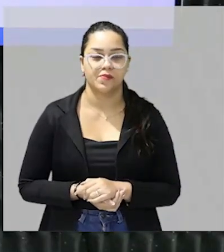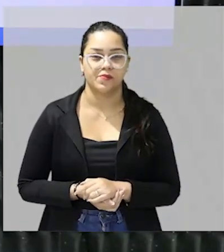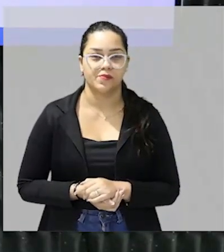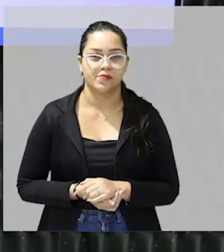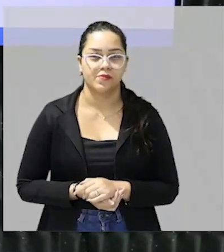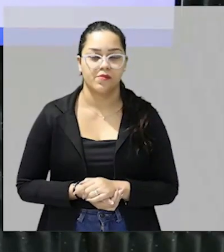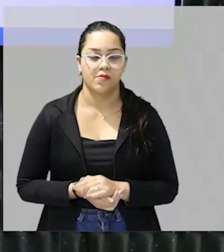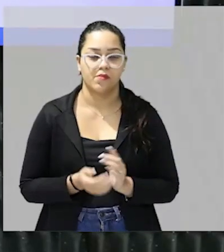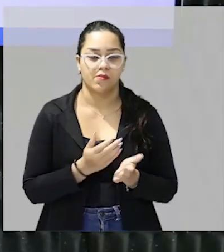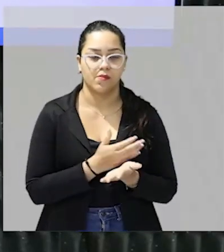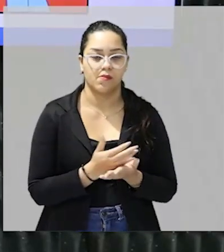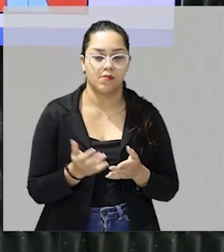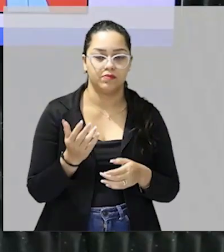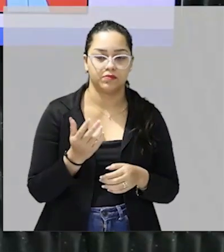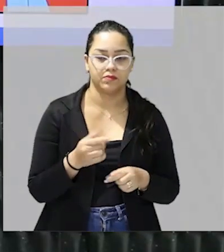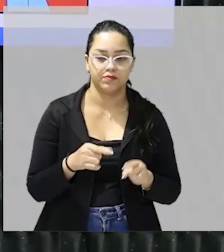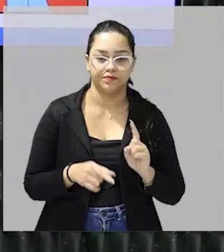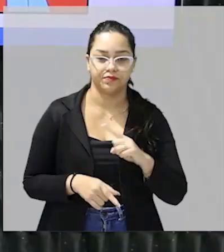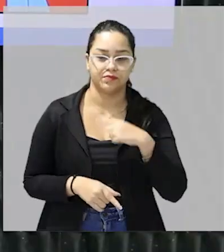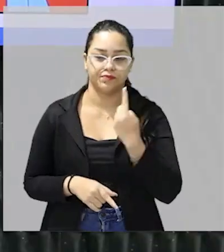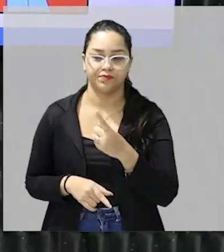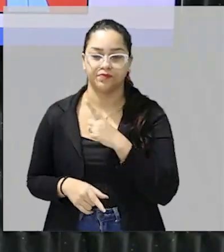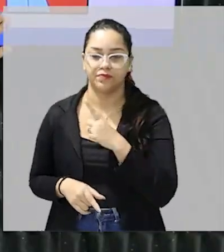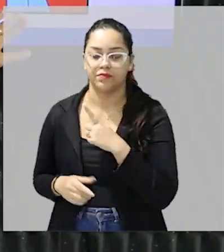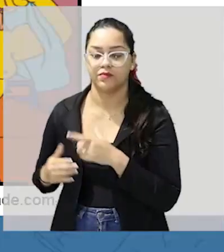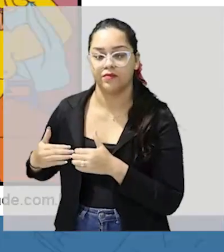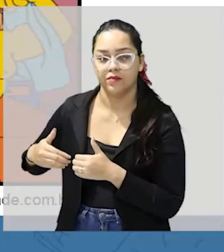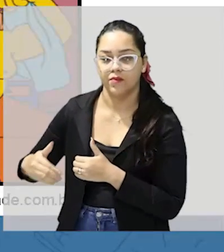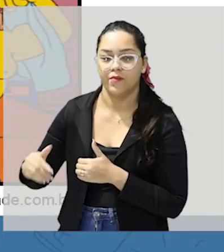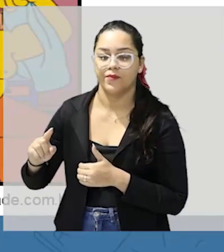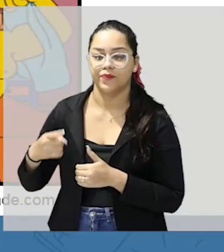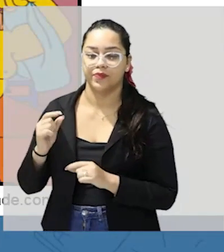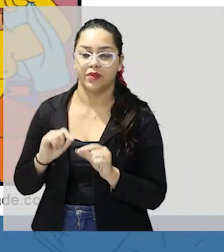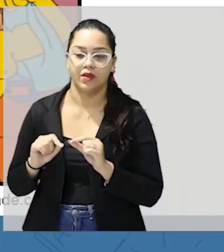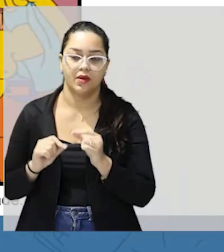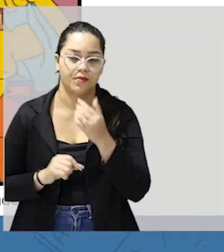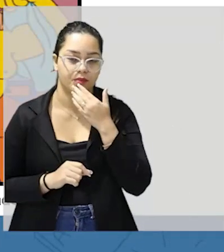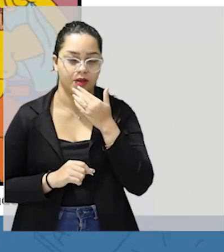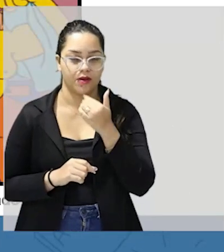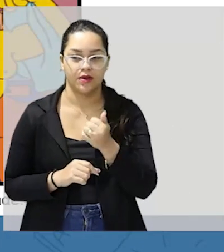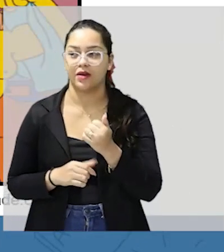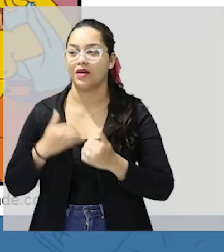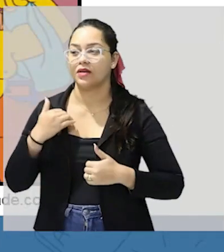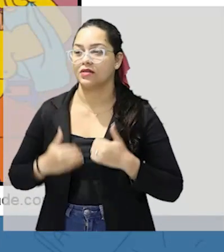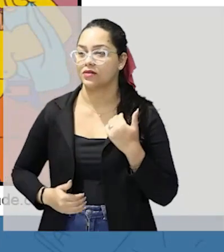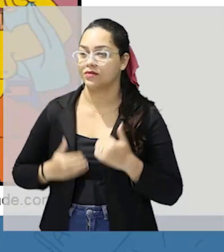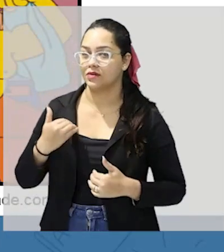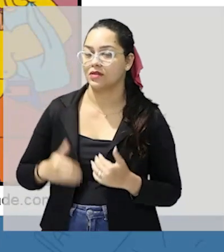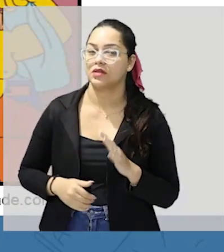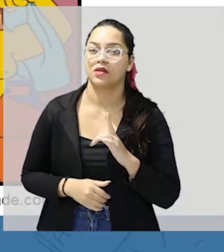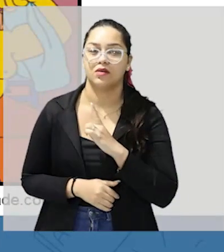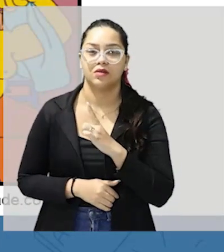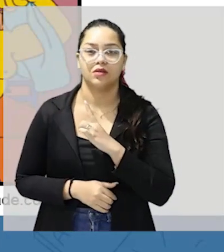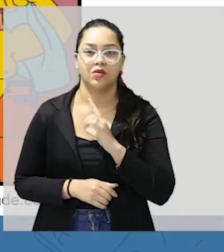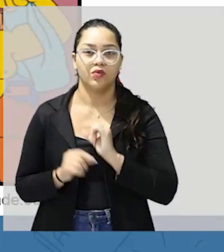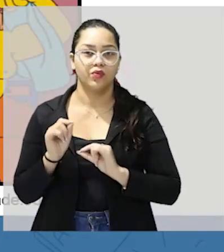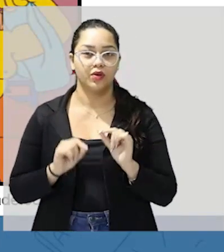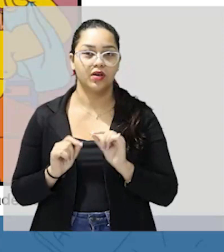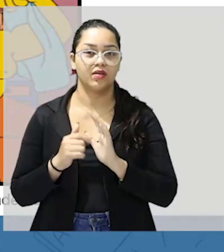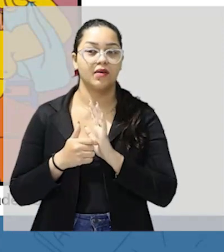Simpson iniciando seus treinos e tendo uma certa continuidade, depois ele vai melhorar as suas capacidades físicas. Trouxe aqui uma imagem que